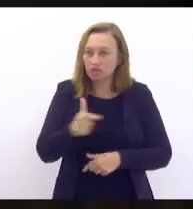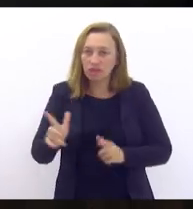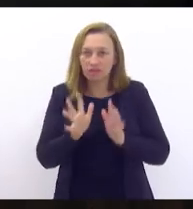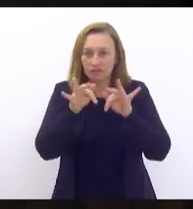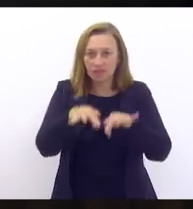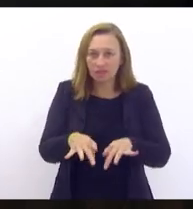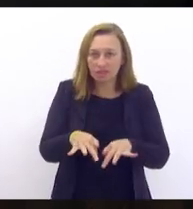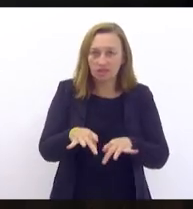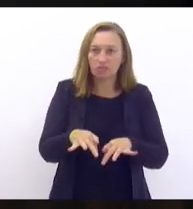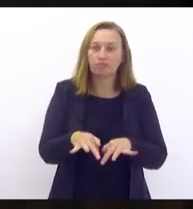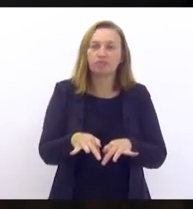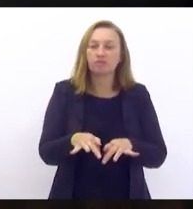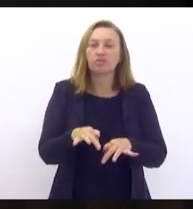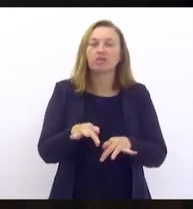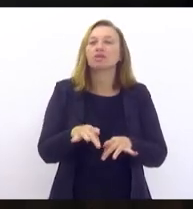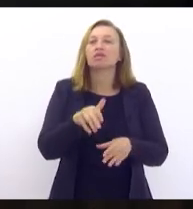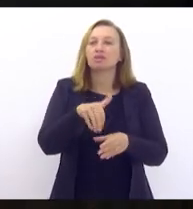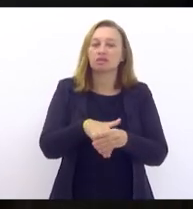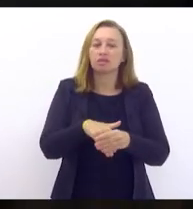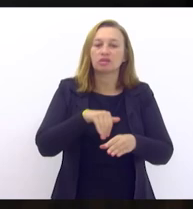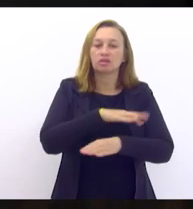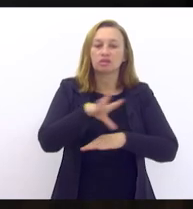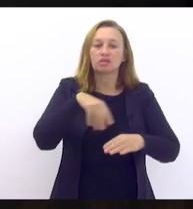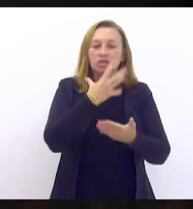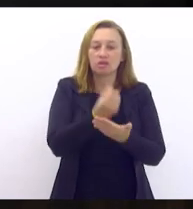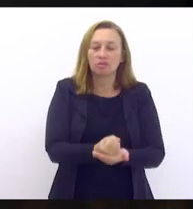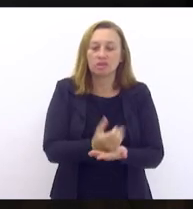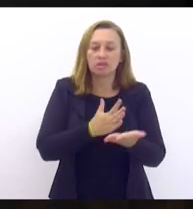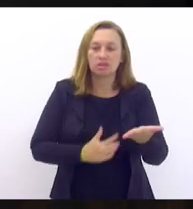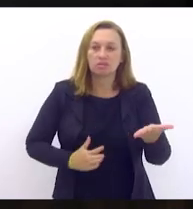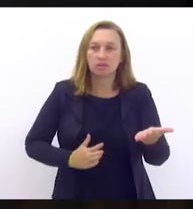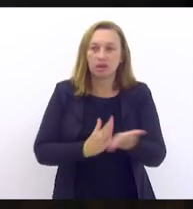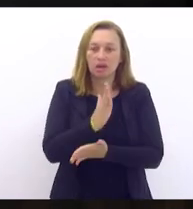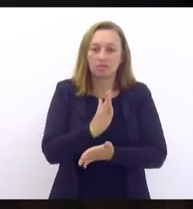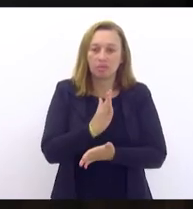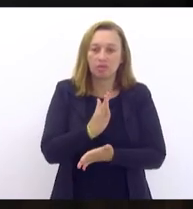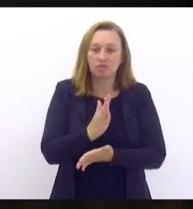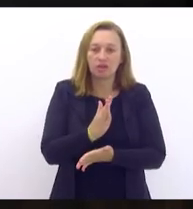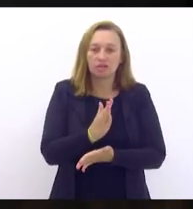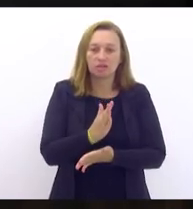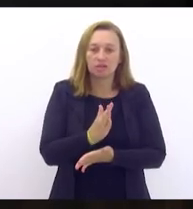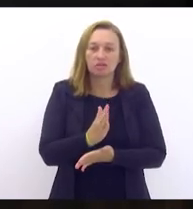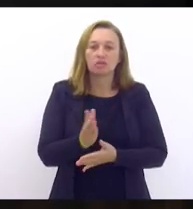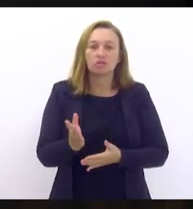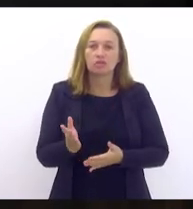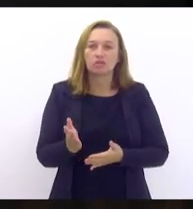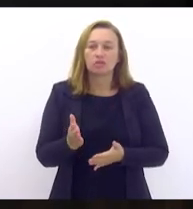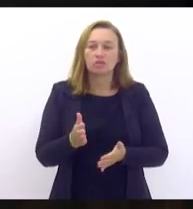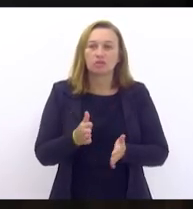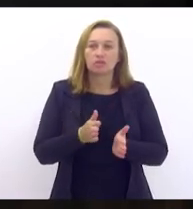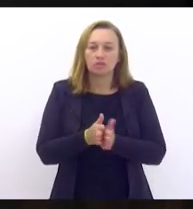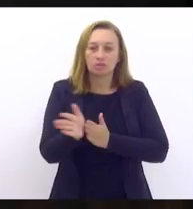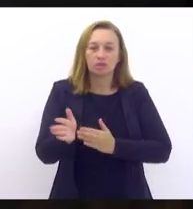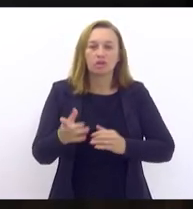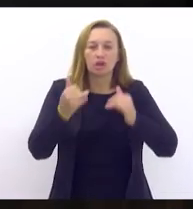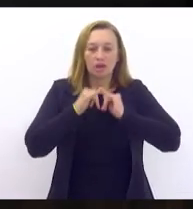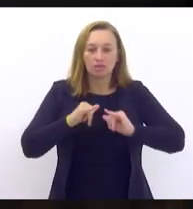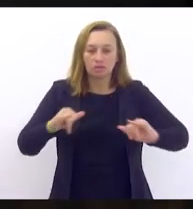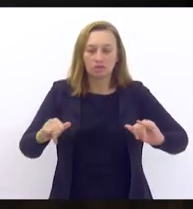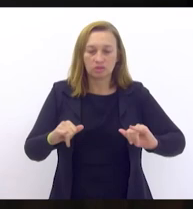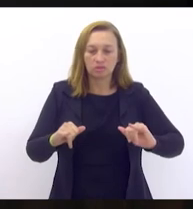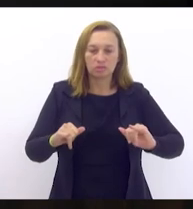encerrada a discussão. Em votação. Senhores que aprovam, permaneçam como estão. Aprovado. Vai autógrafo.